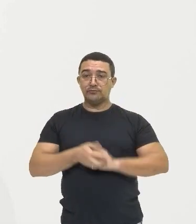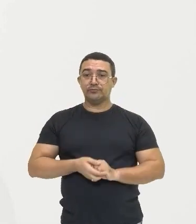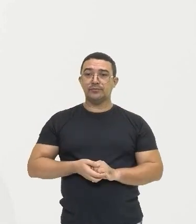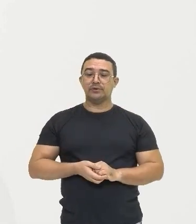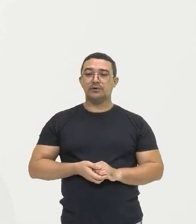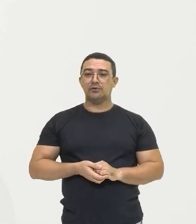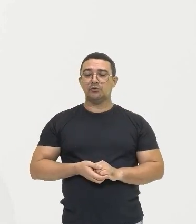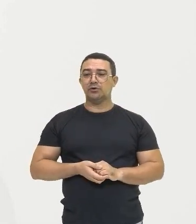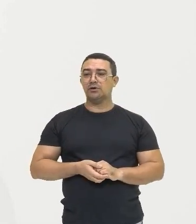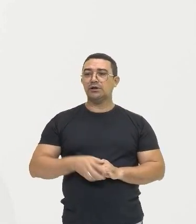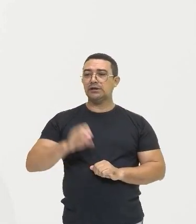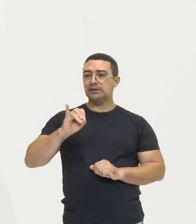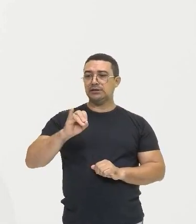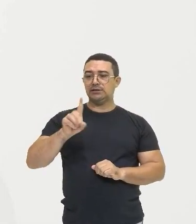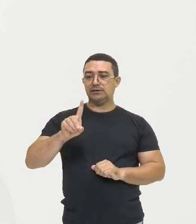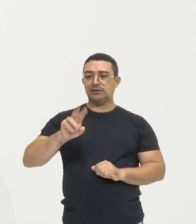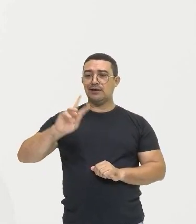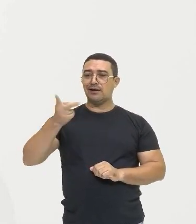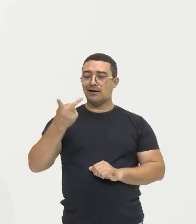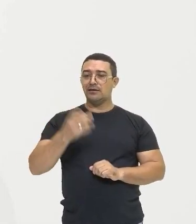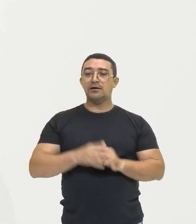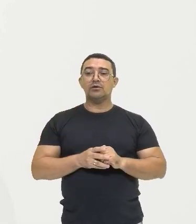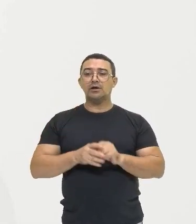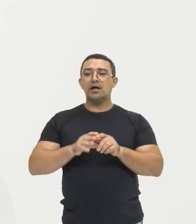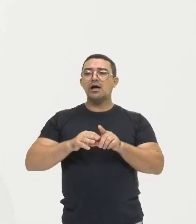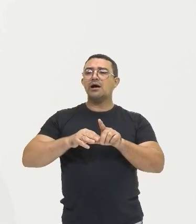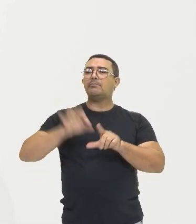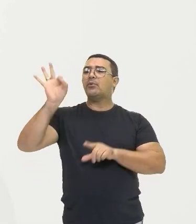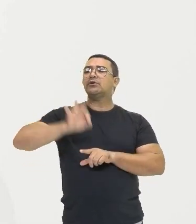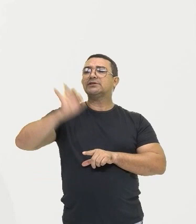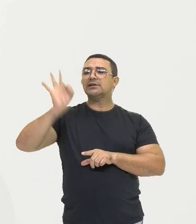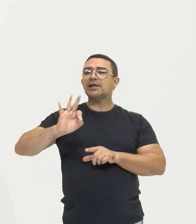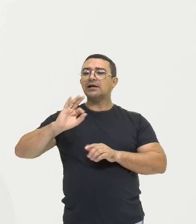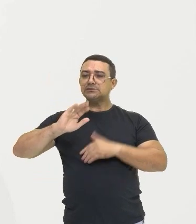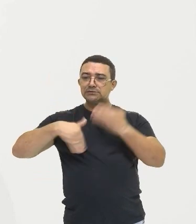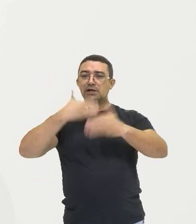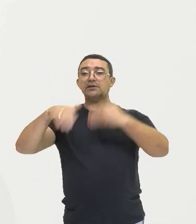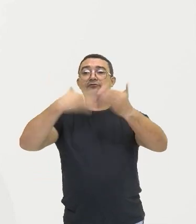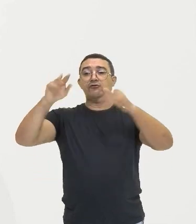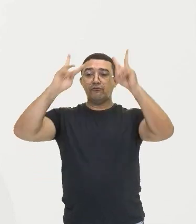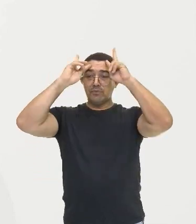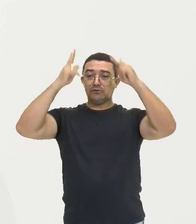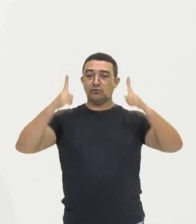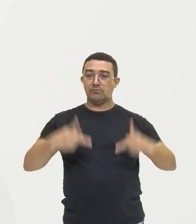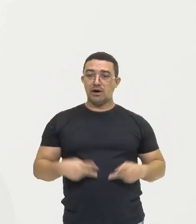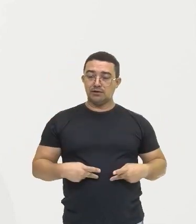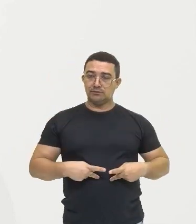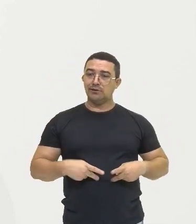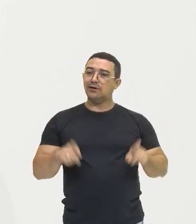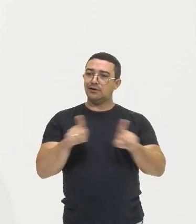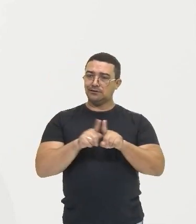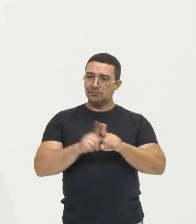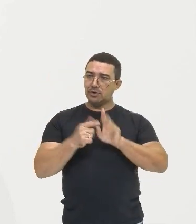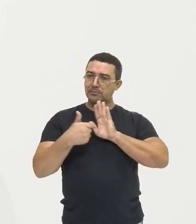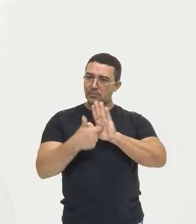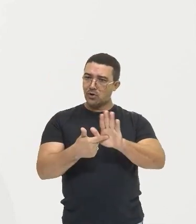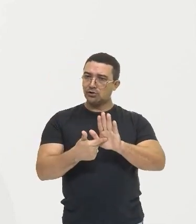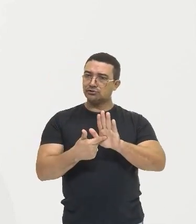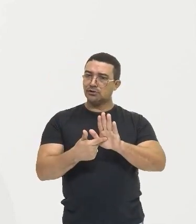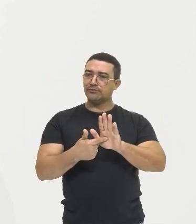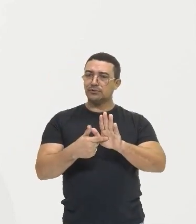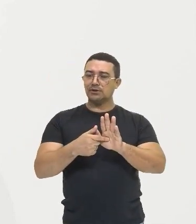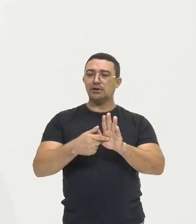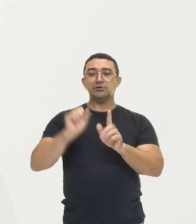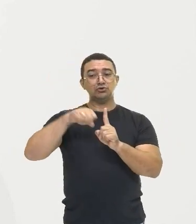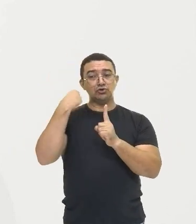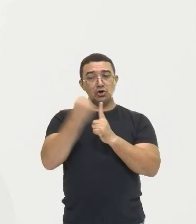IDH, Índice de Desenvolvimento Humano, a gente vai ver, a gente vai caracterizar direitinho, é um outro indicador socioeconômico.